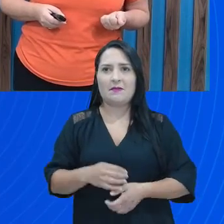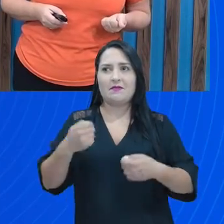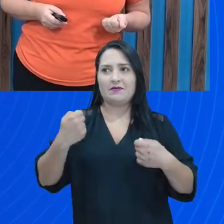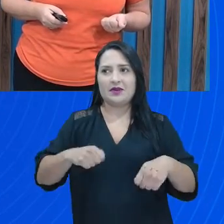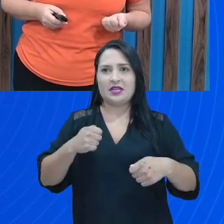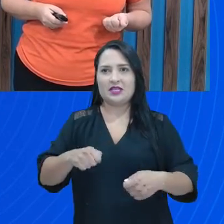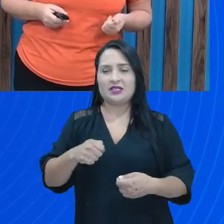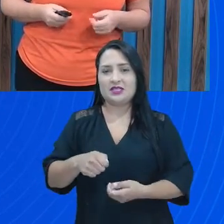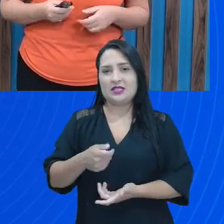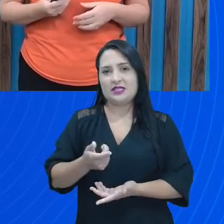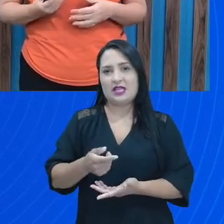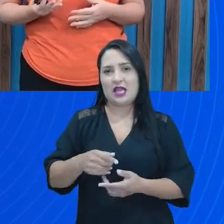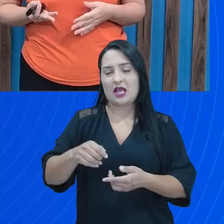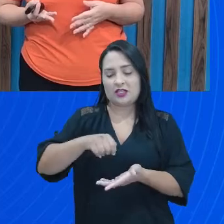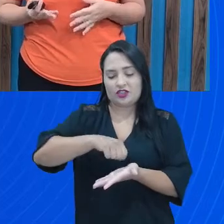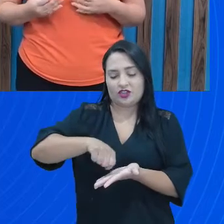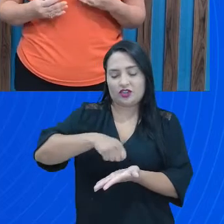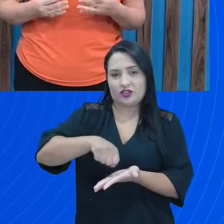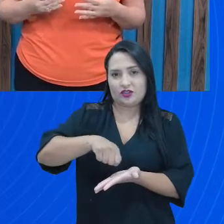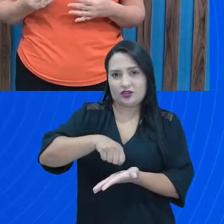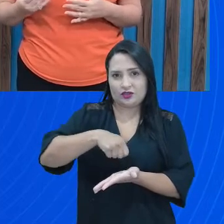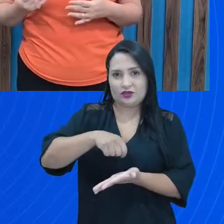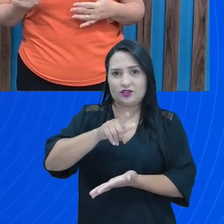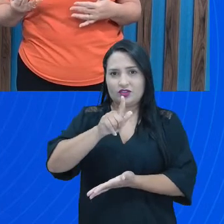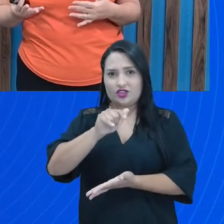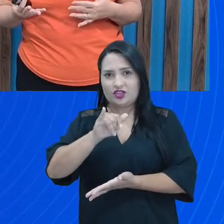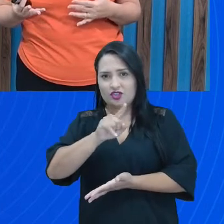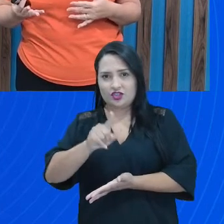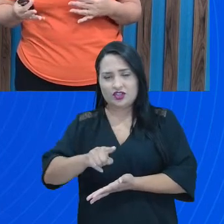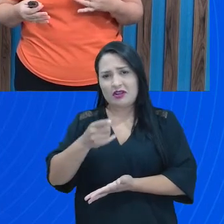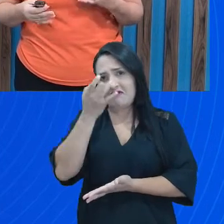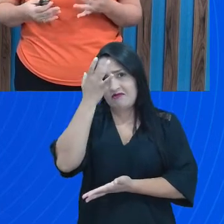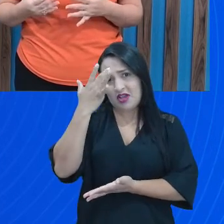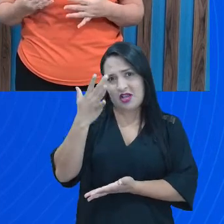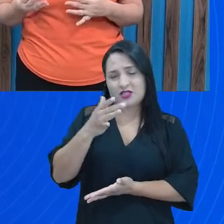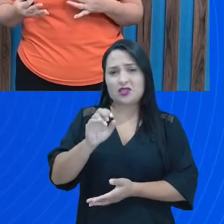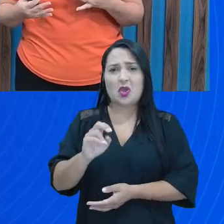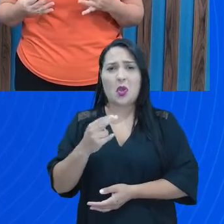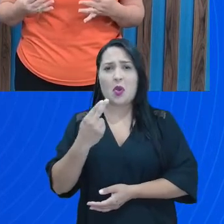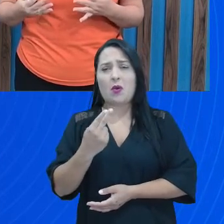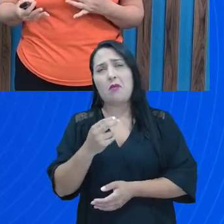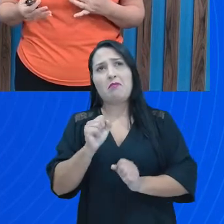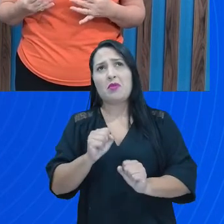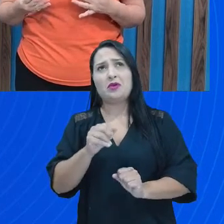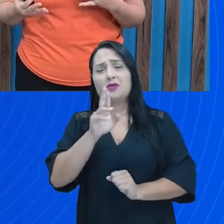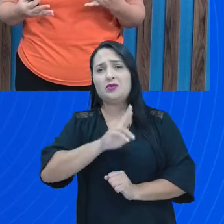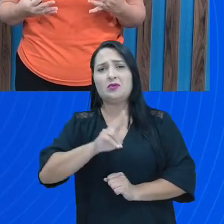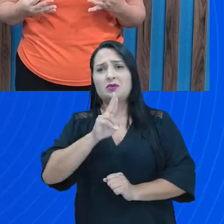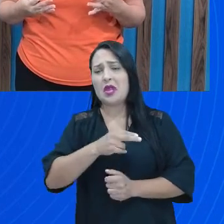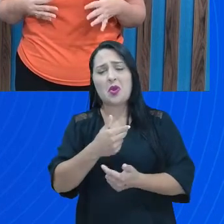de giz e de uma pedrinha. O giz é porque é mais fácil, mas você pode usar outras coisas aí para